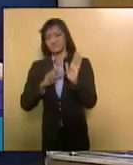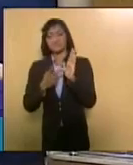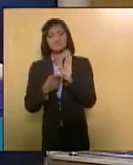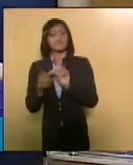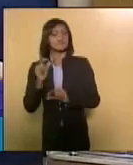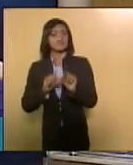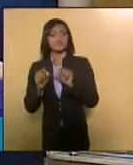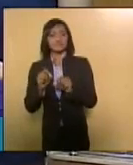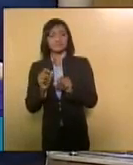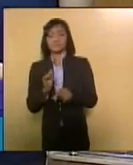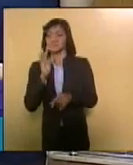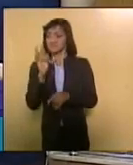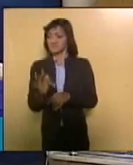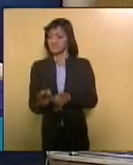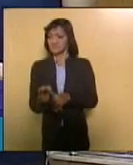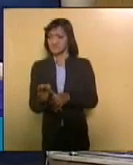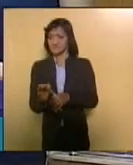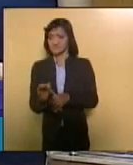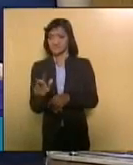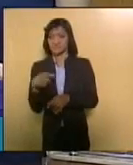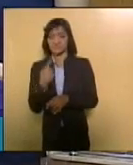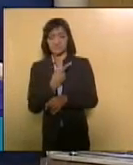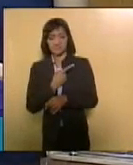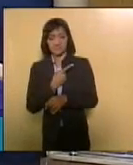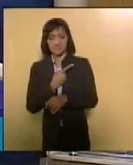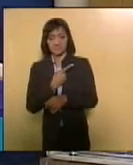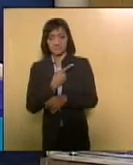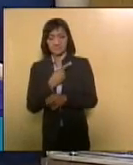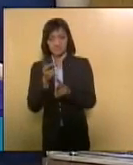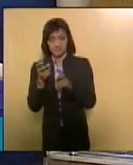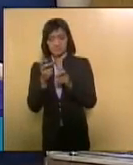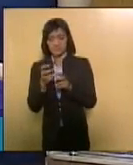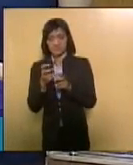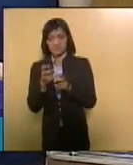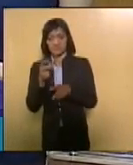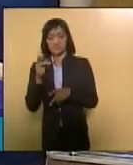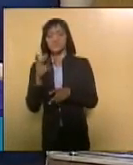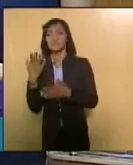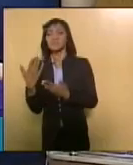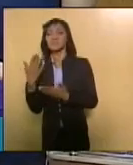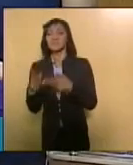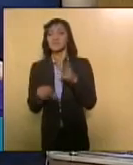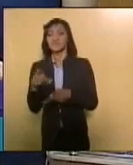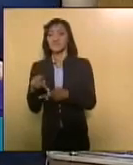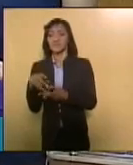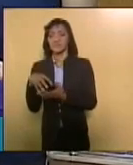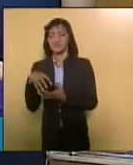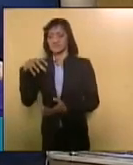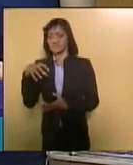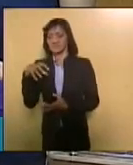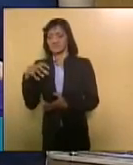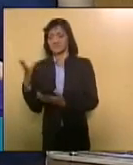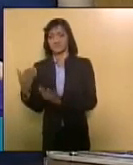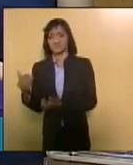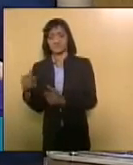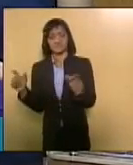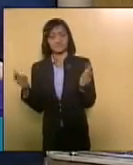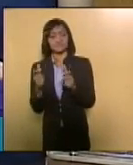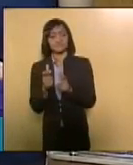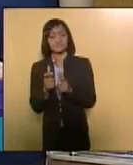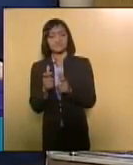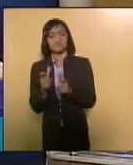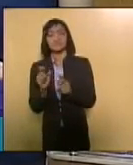daqui alguns anos nós vamos ter uma população envelhecida com menos jovens e o que que nós estamos fazendo com esses jovens que o futuro